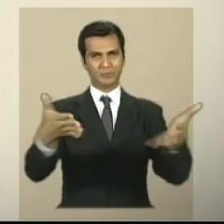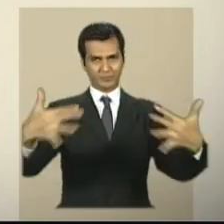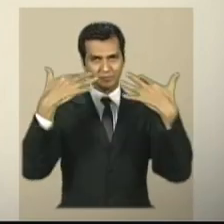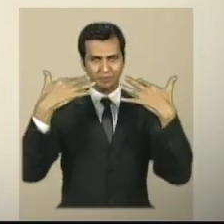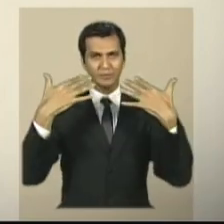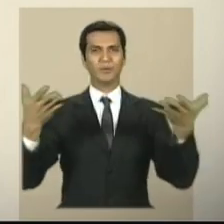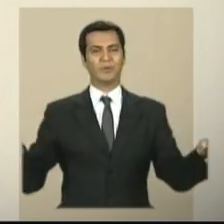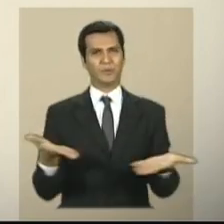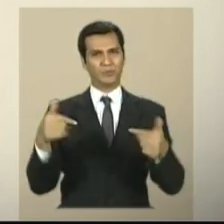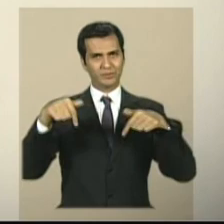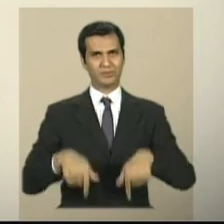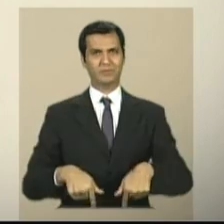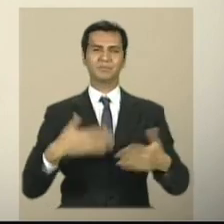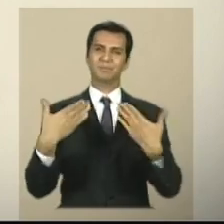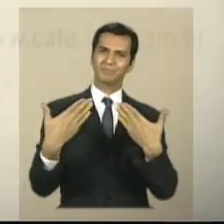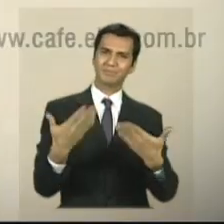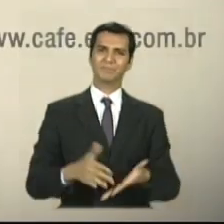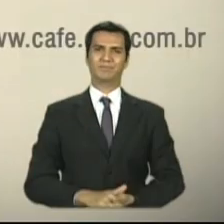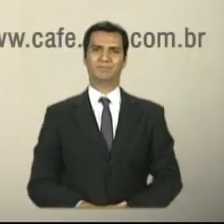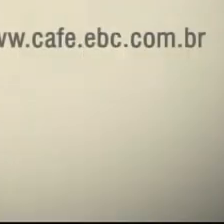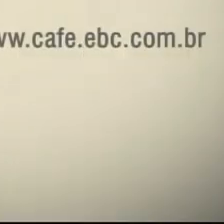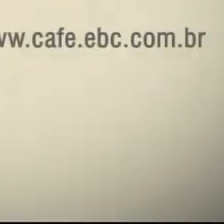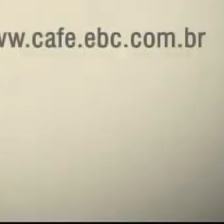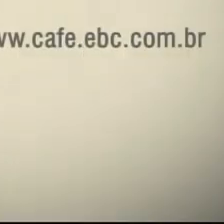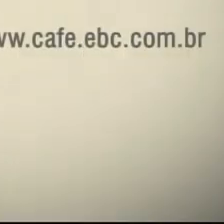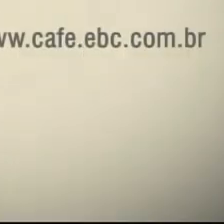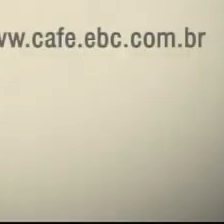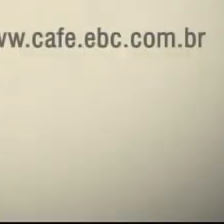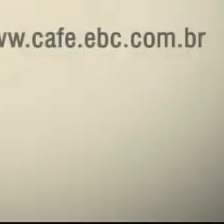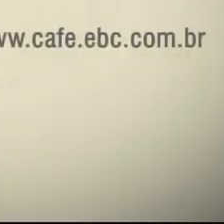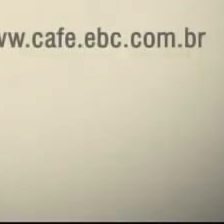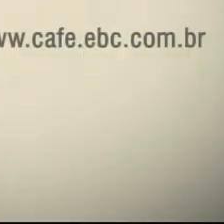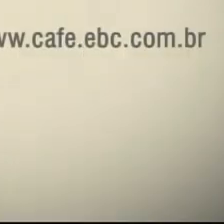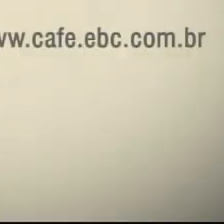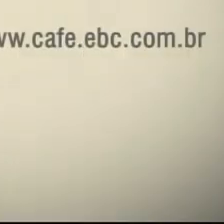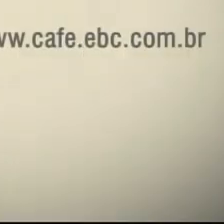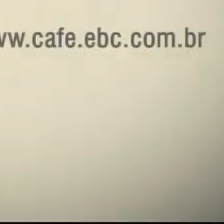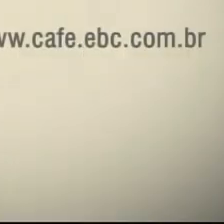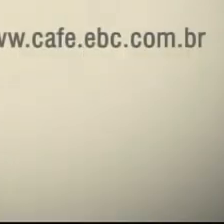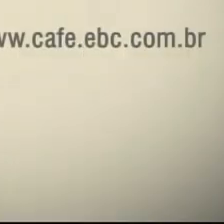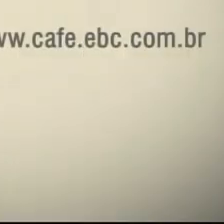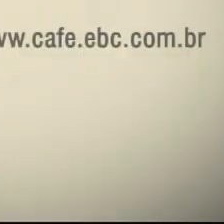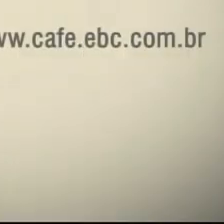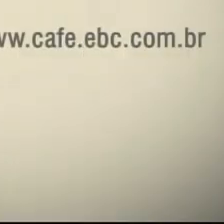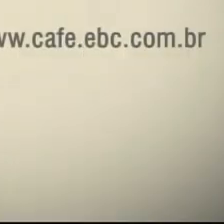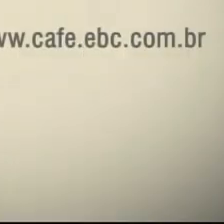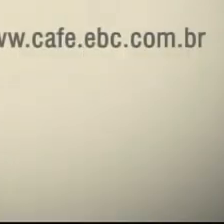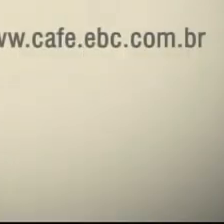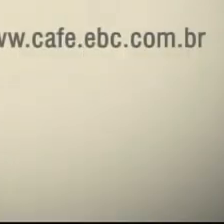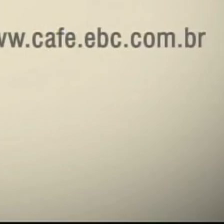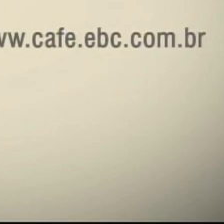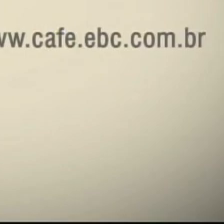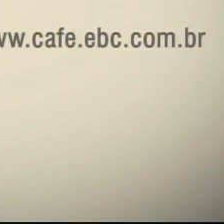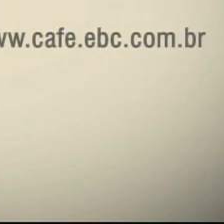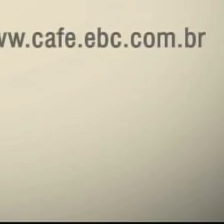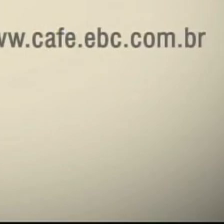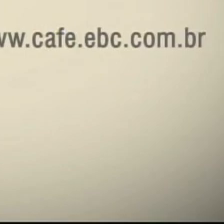todos que nos acompanharam nesse bate-papo hoje você pode acessar esse problema na internet o endereço é